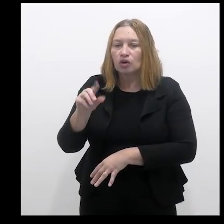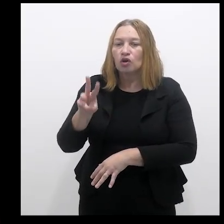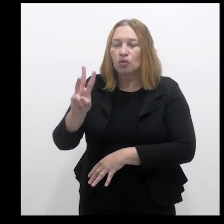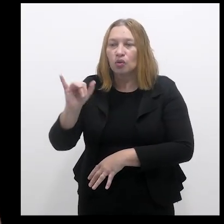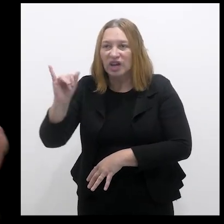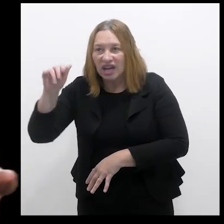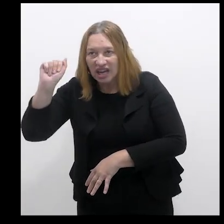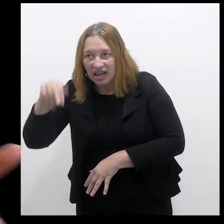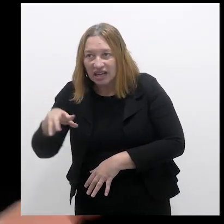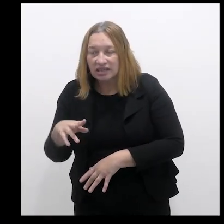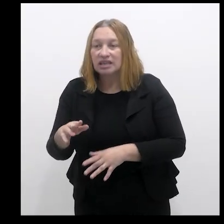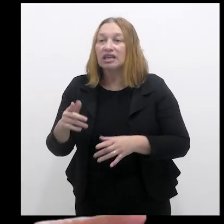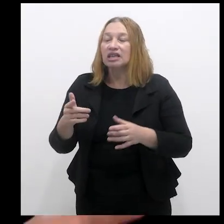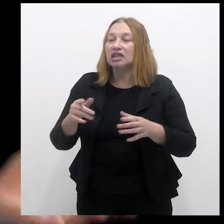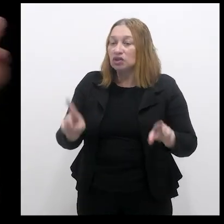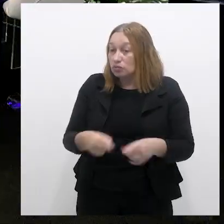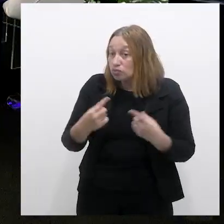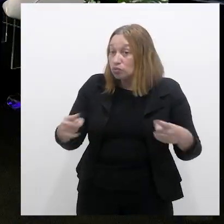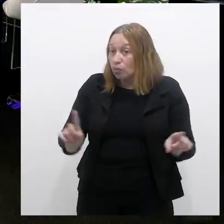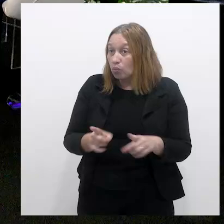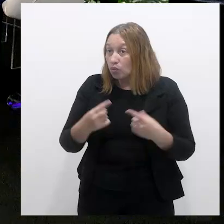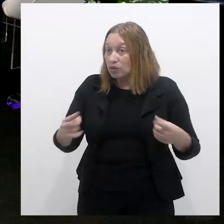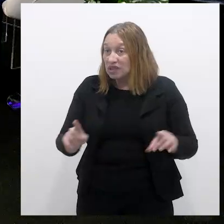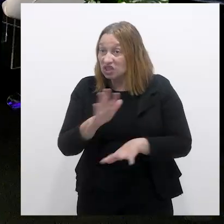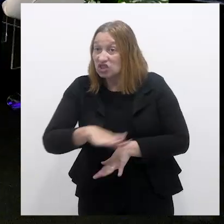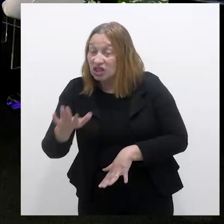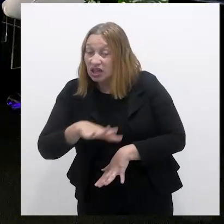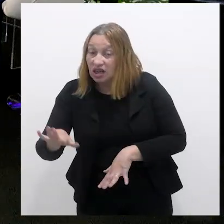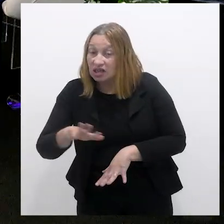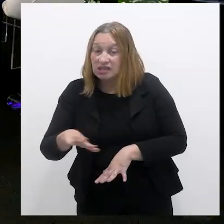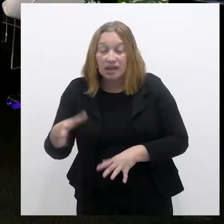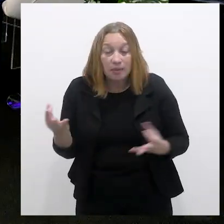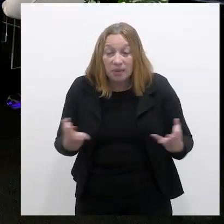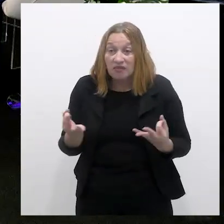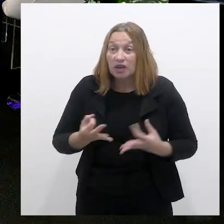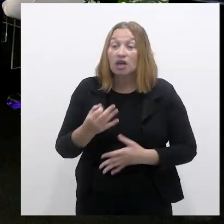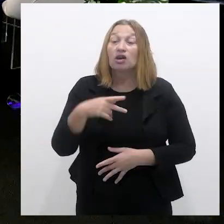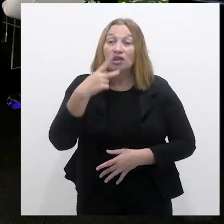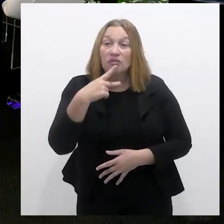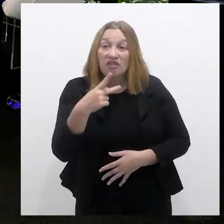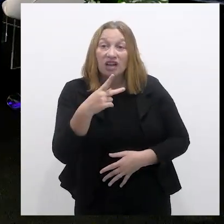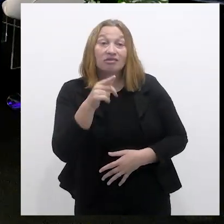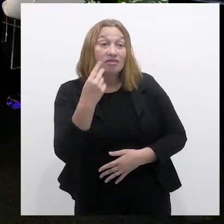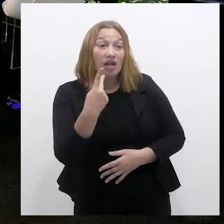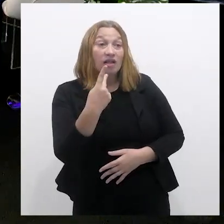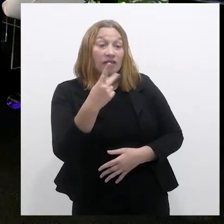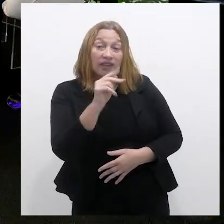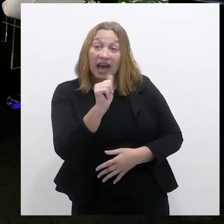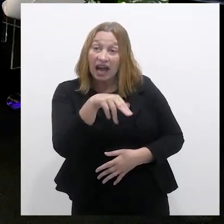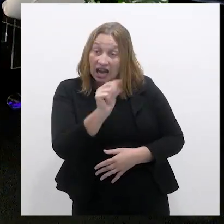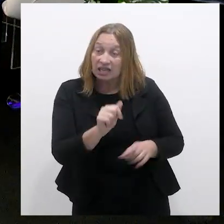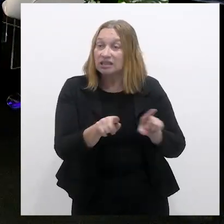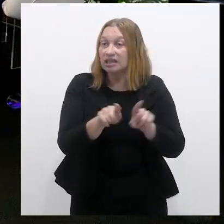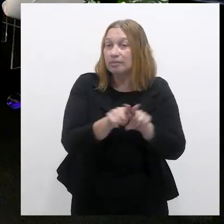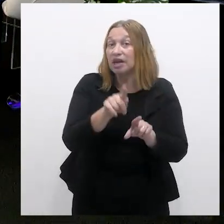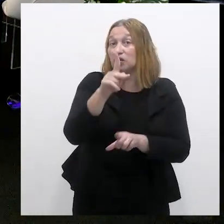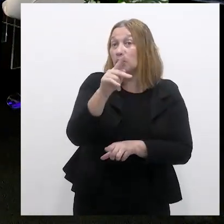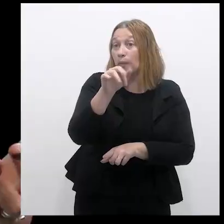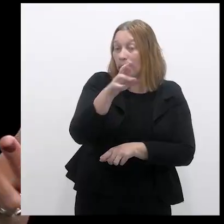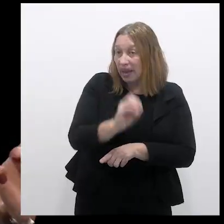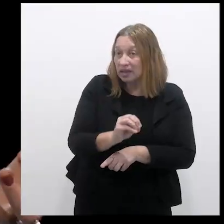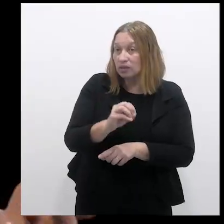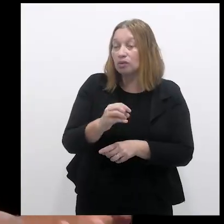de cinema, é muito legal para criança. A gente estava falando aqui de projetos, né? O projeto dela, o do Pedro, que envolve criança, porque a criança é